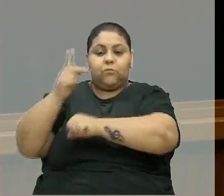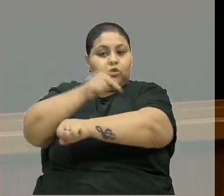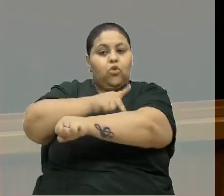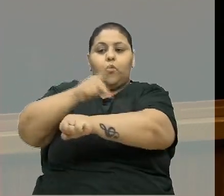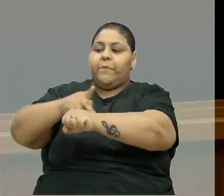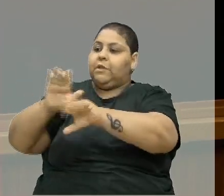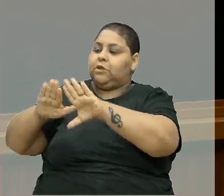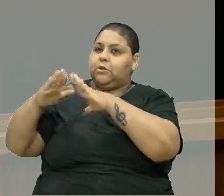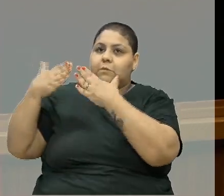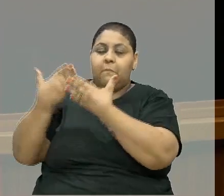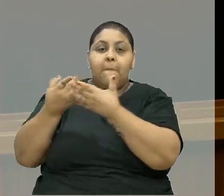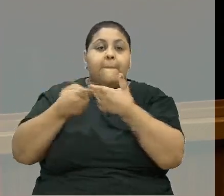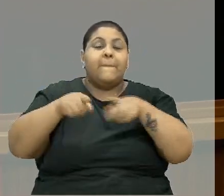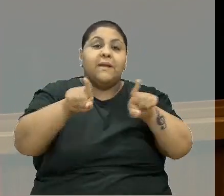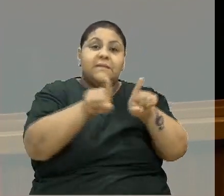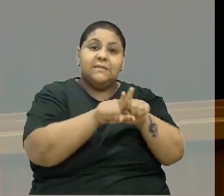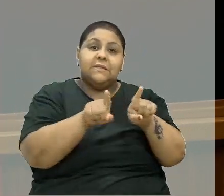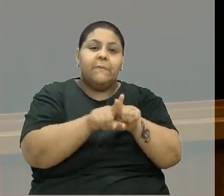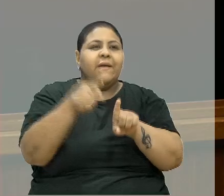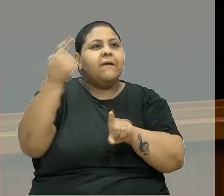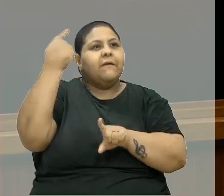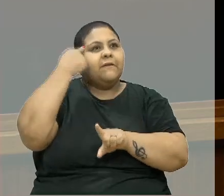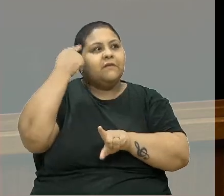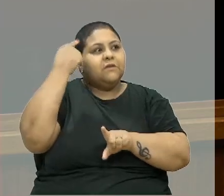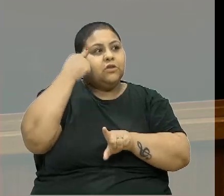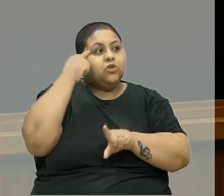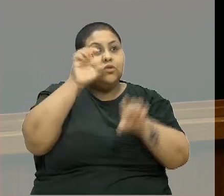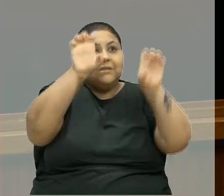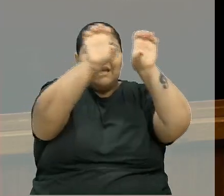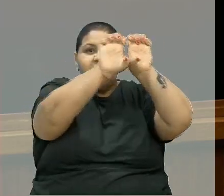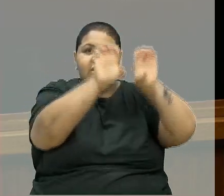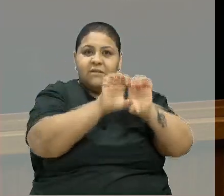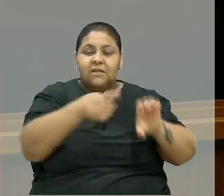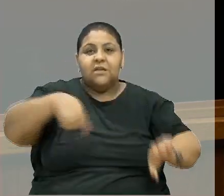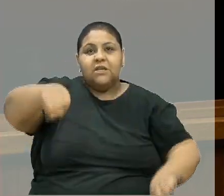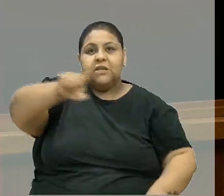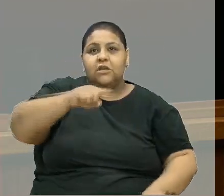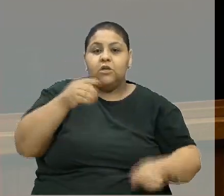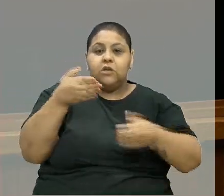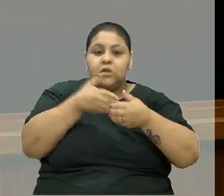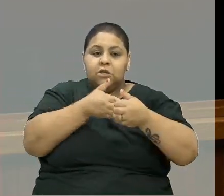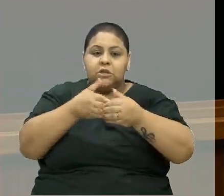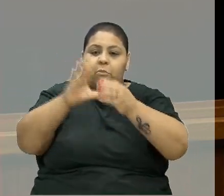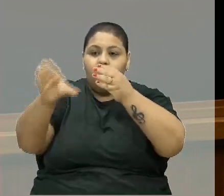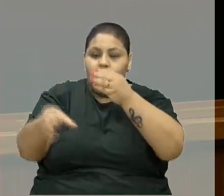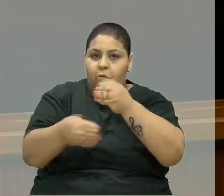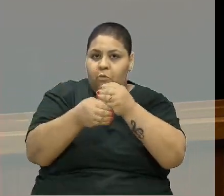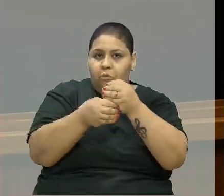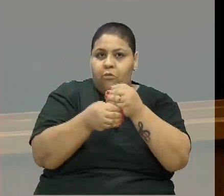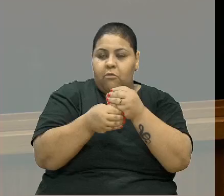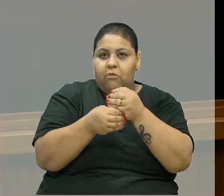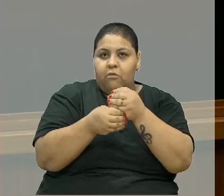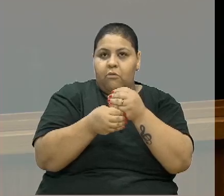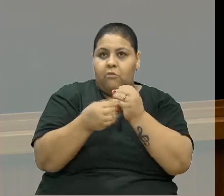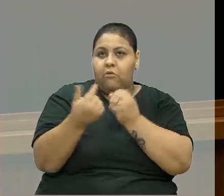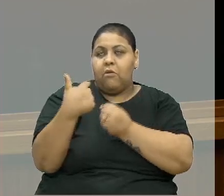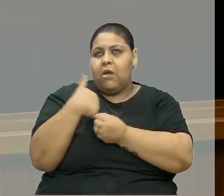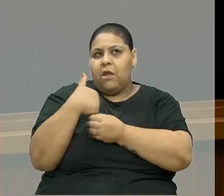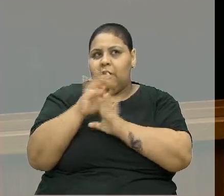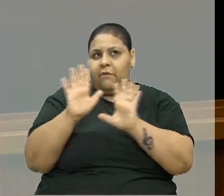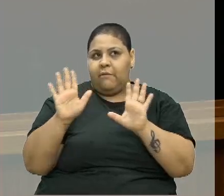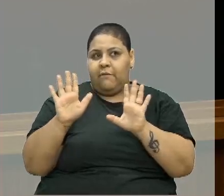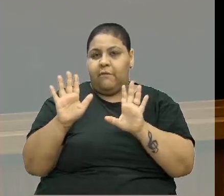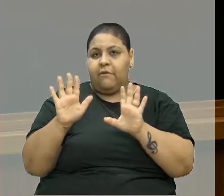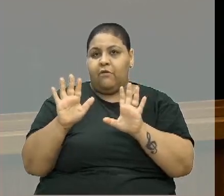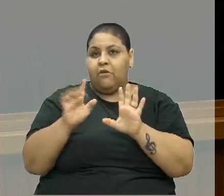das escolas, mas também pensar na infraestrutura. A gente está lá buscando uma emenda que não é, eu